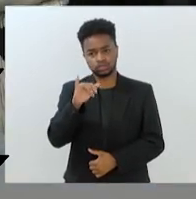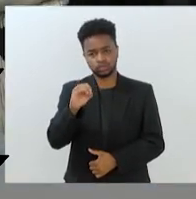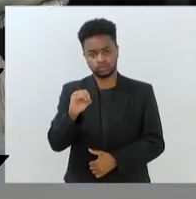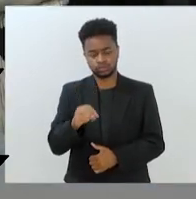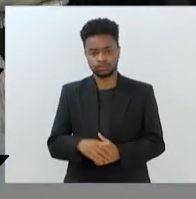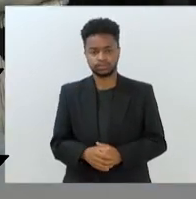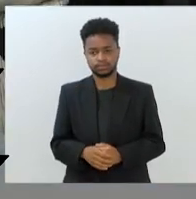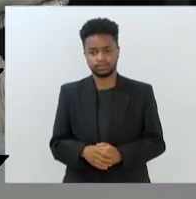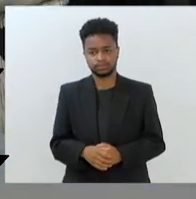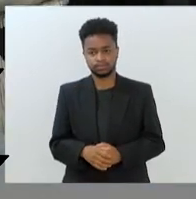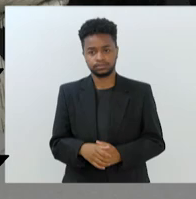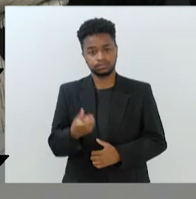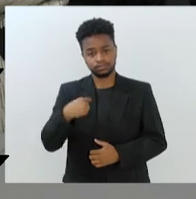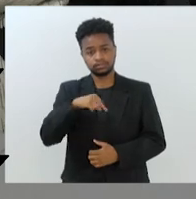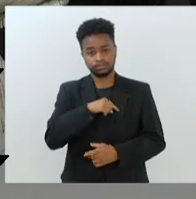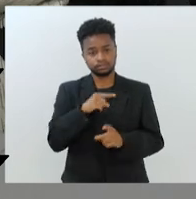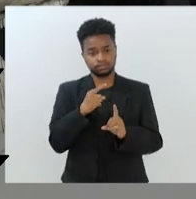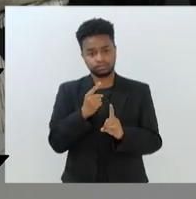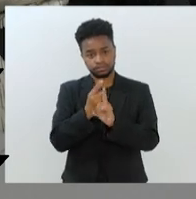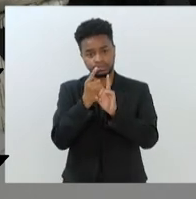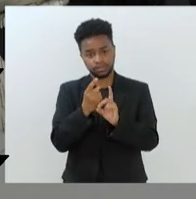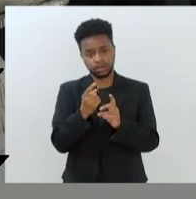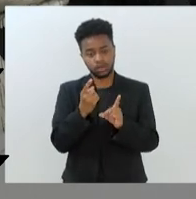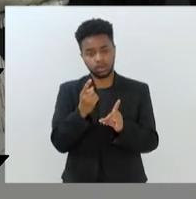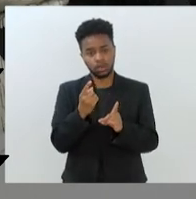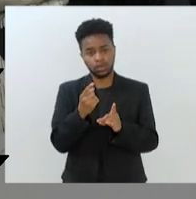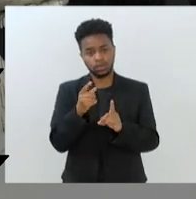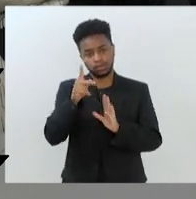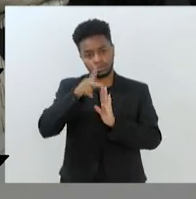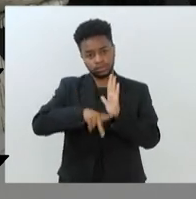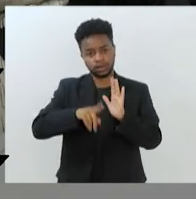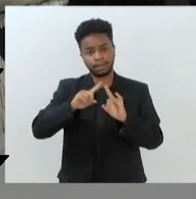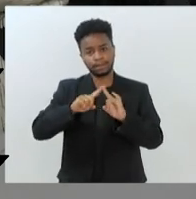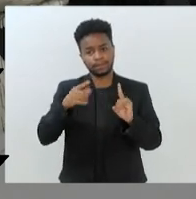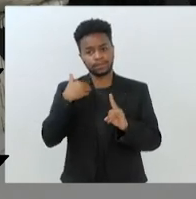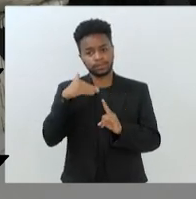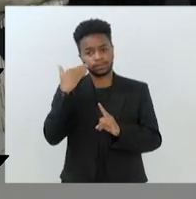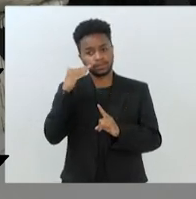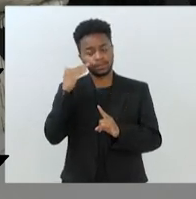A gente chegou a detectar esse projeto, mas entendeu que não haveria...